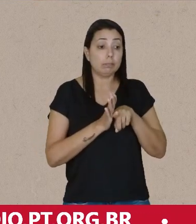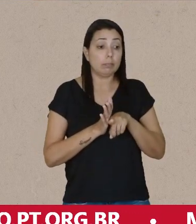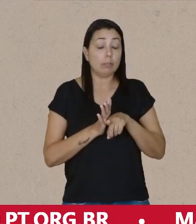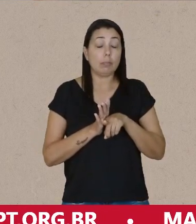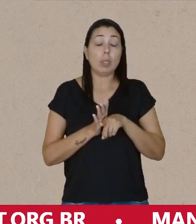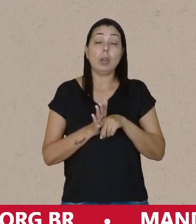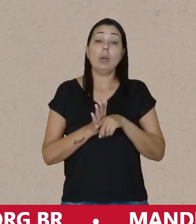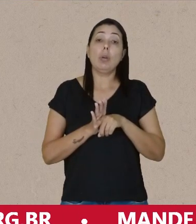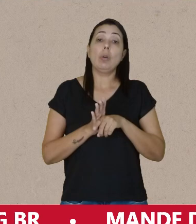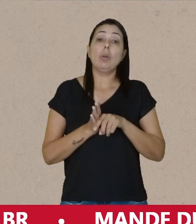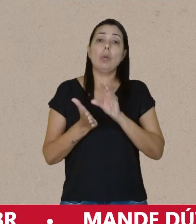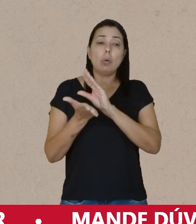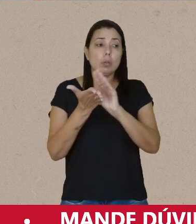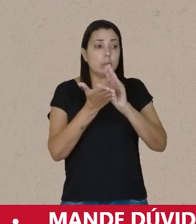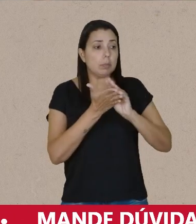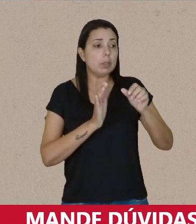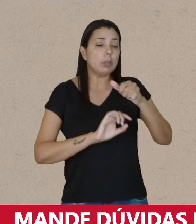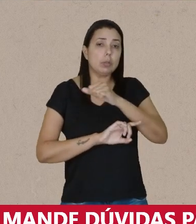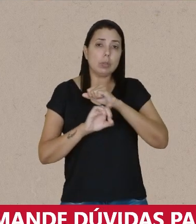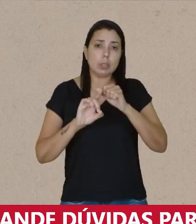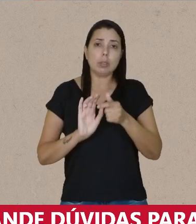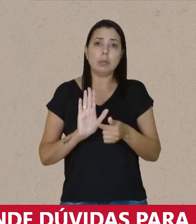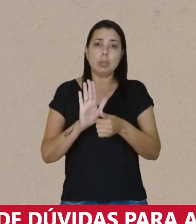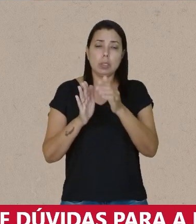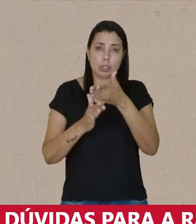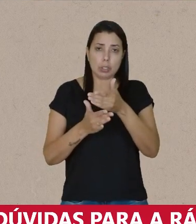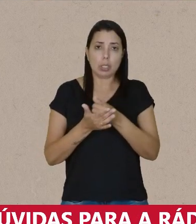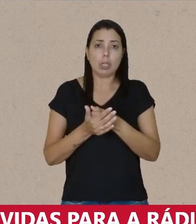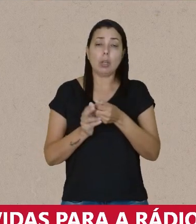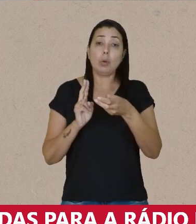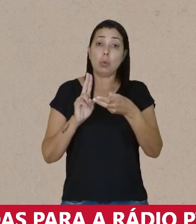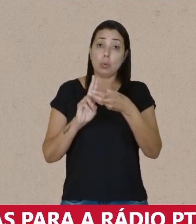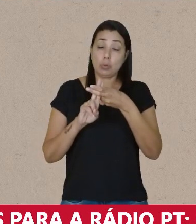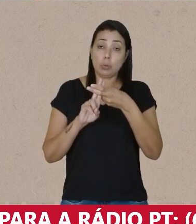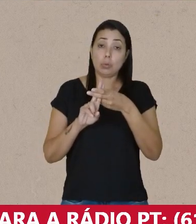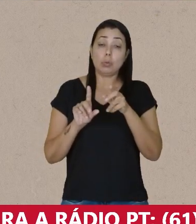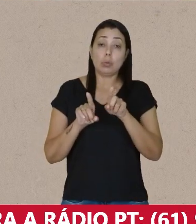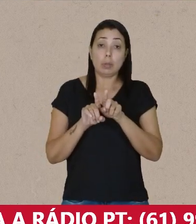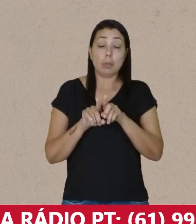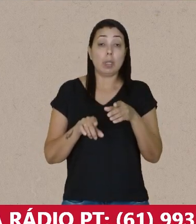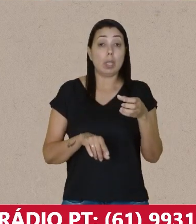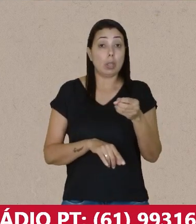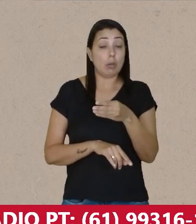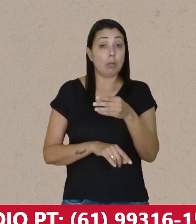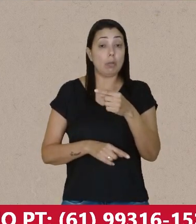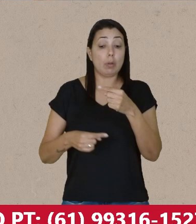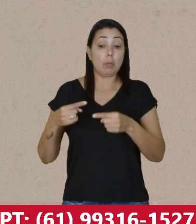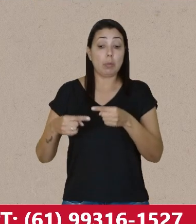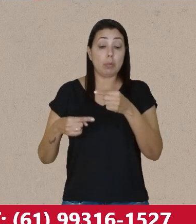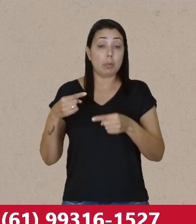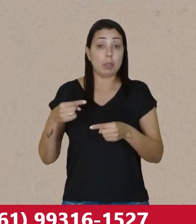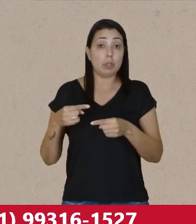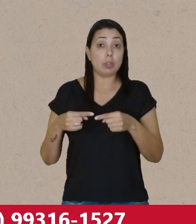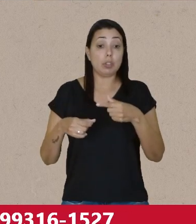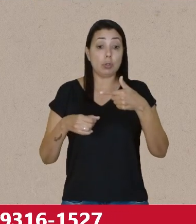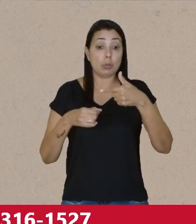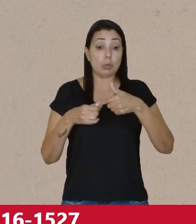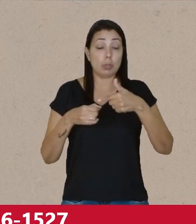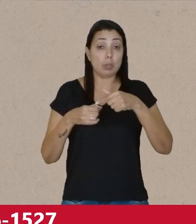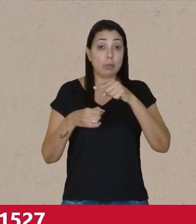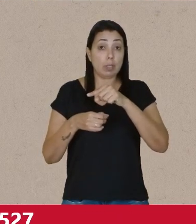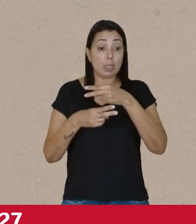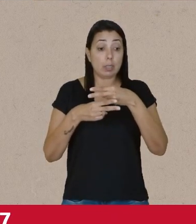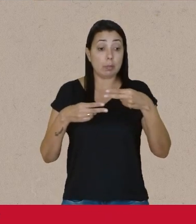gastos sociais, eu mostrei aqui, por exemplo, os do SUS, vem caindo em função da emenda constitucional do teto, a nova política de preço de combustíveis da